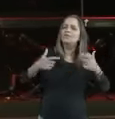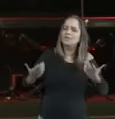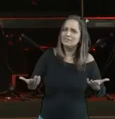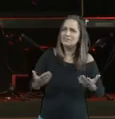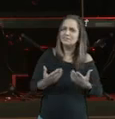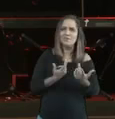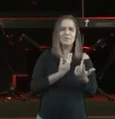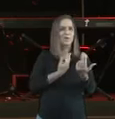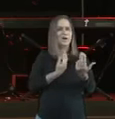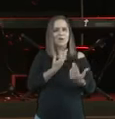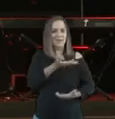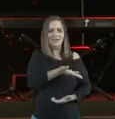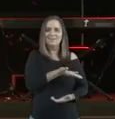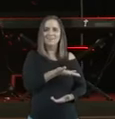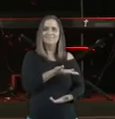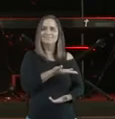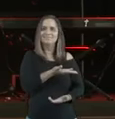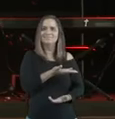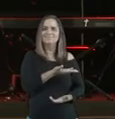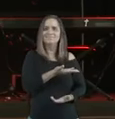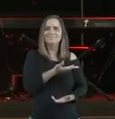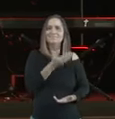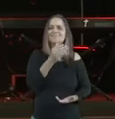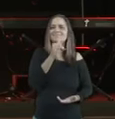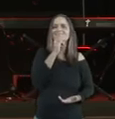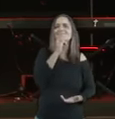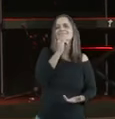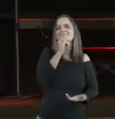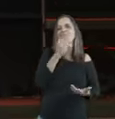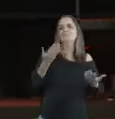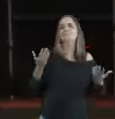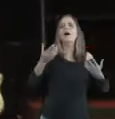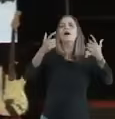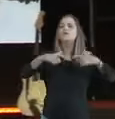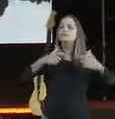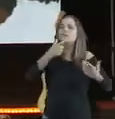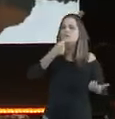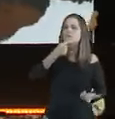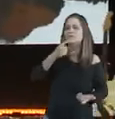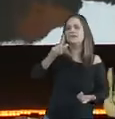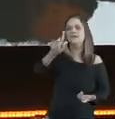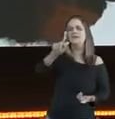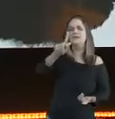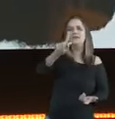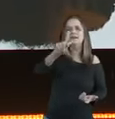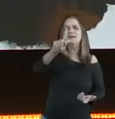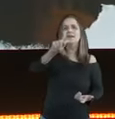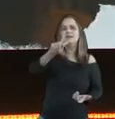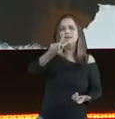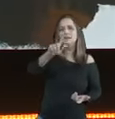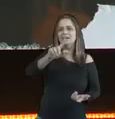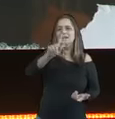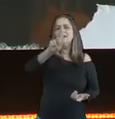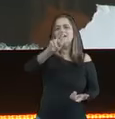fazia parte, falou lá para a comissão lá, eu quero ir para a Índia pregar o evangelho. Aí o cara falou para ele assim: irmão, se Deus quiser salvar a Índia, ele